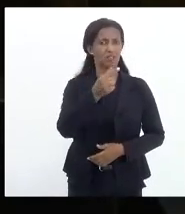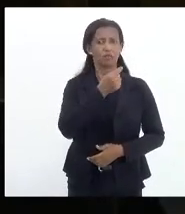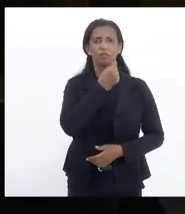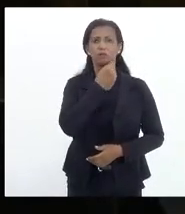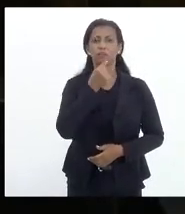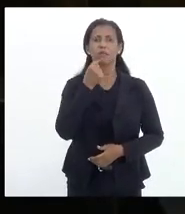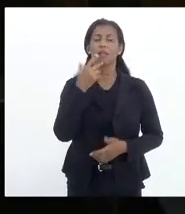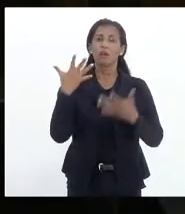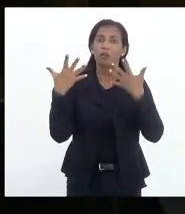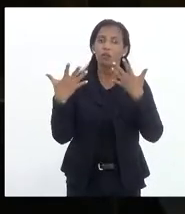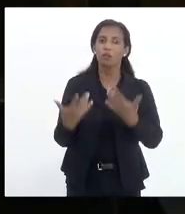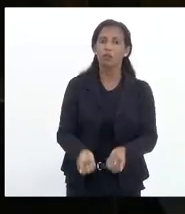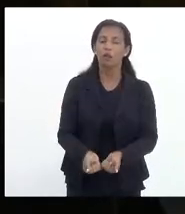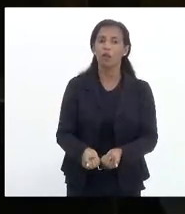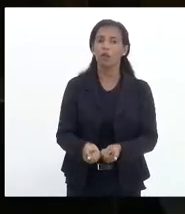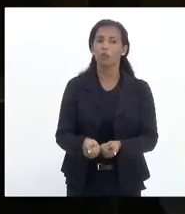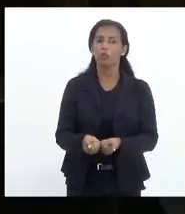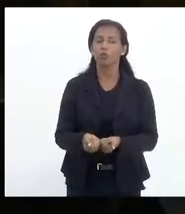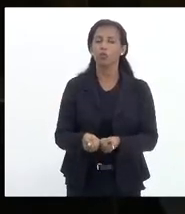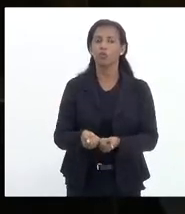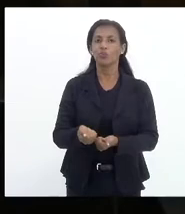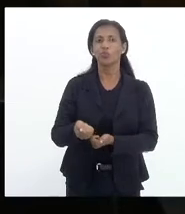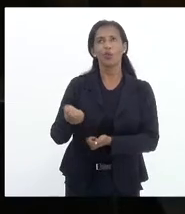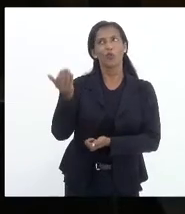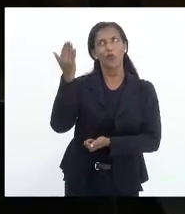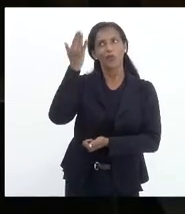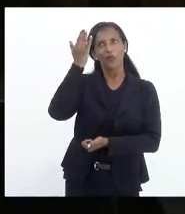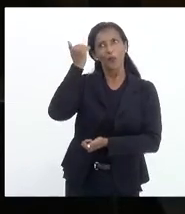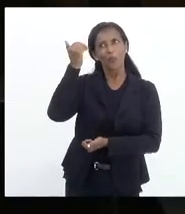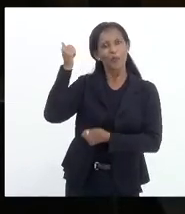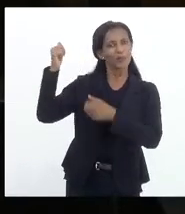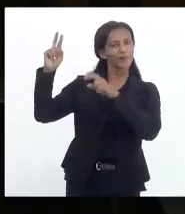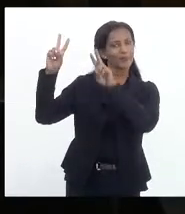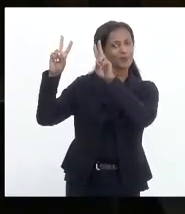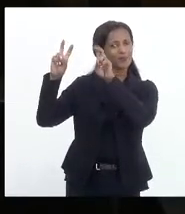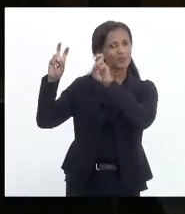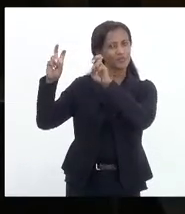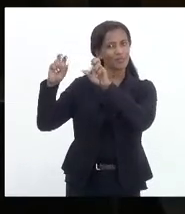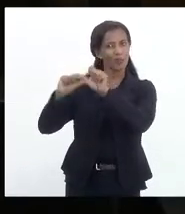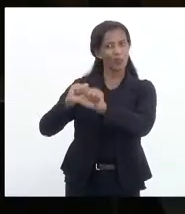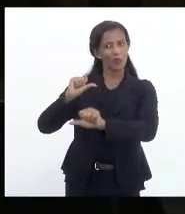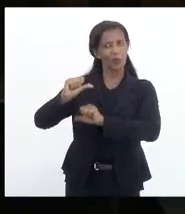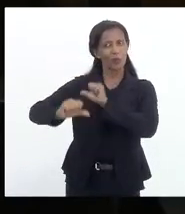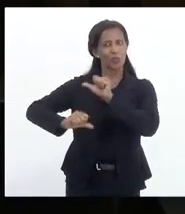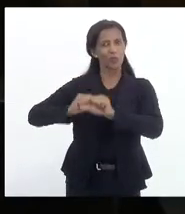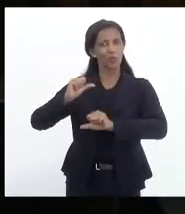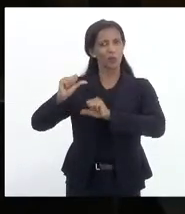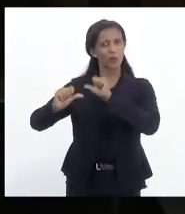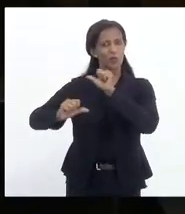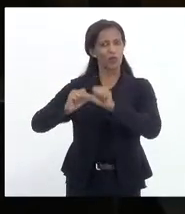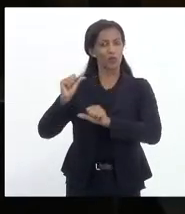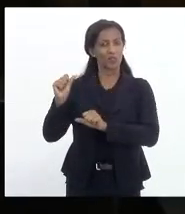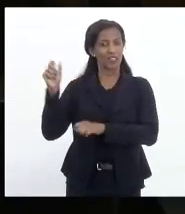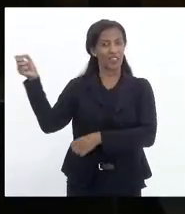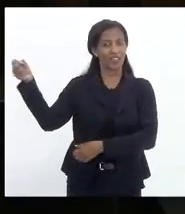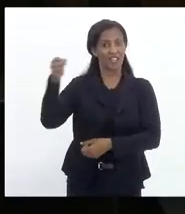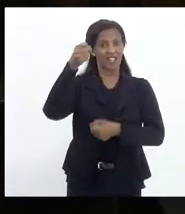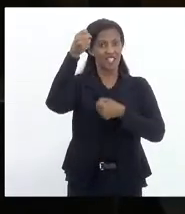vamos seguir aquele famoso lema mudado um pouco para essa ocasião